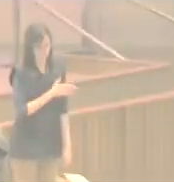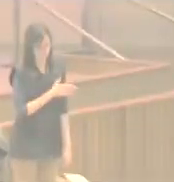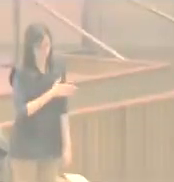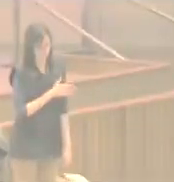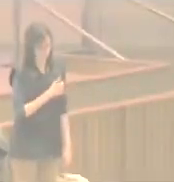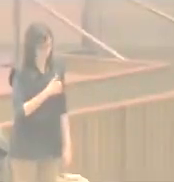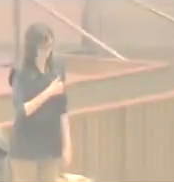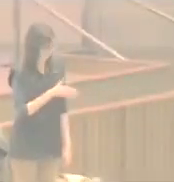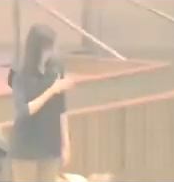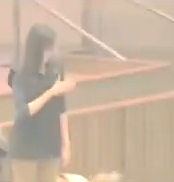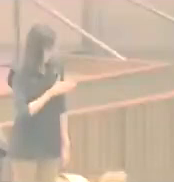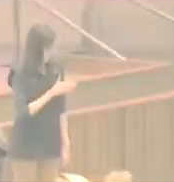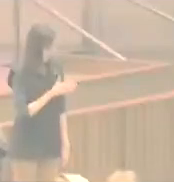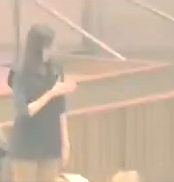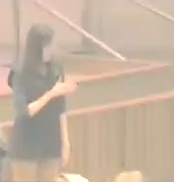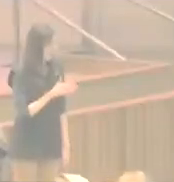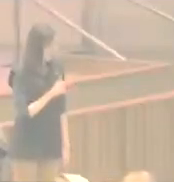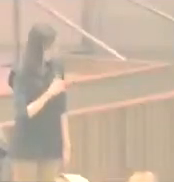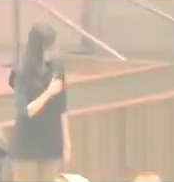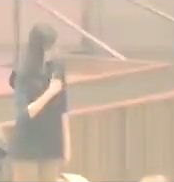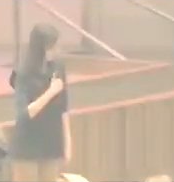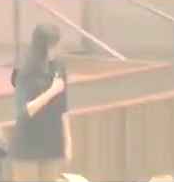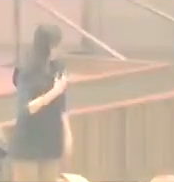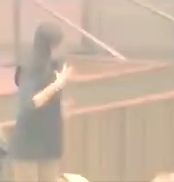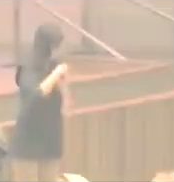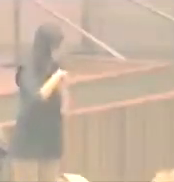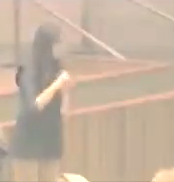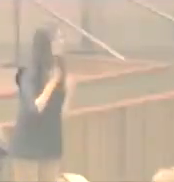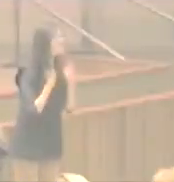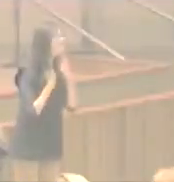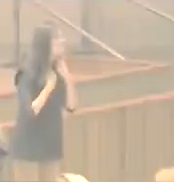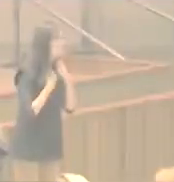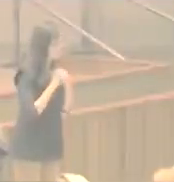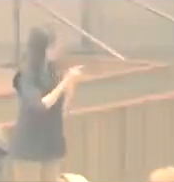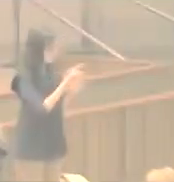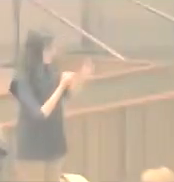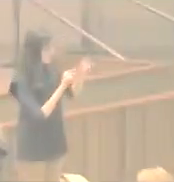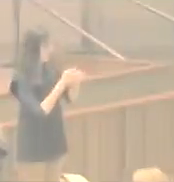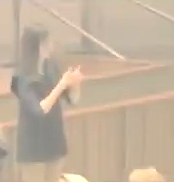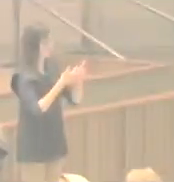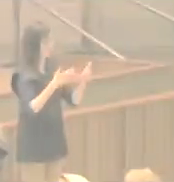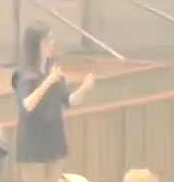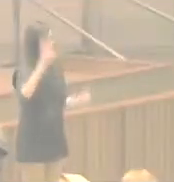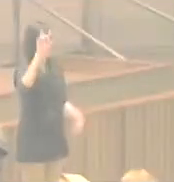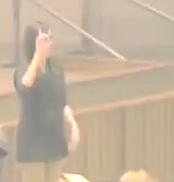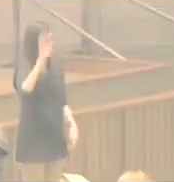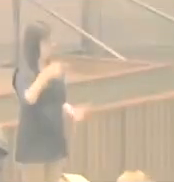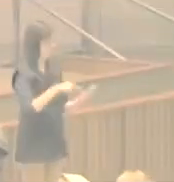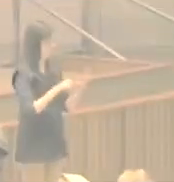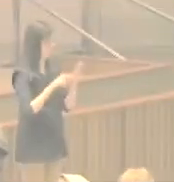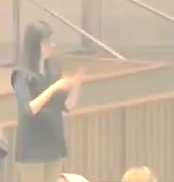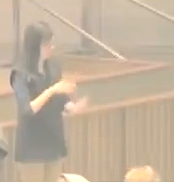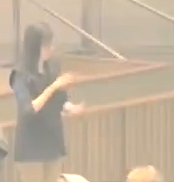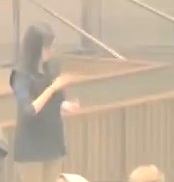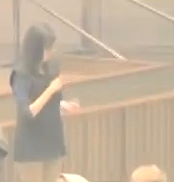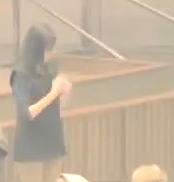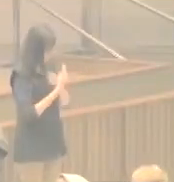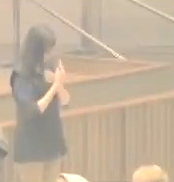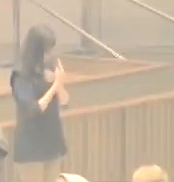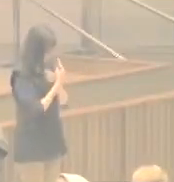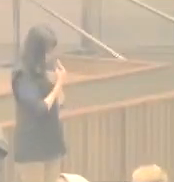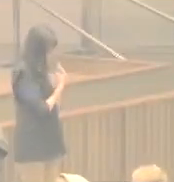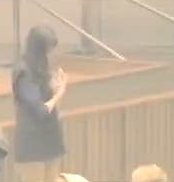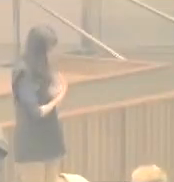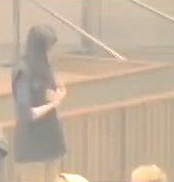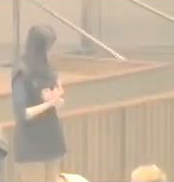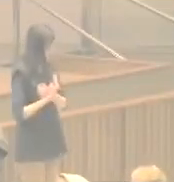coração é a morada das nossas decisões. Por isso o Senhor disse, guarda o teu coração, que